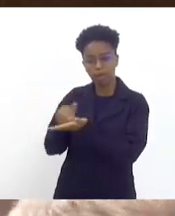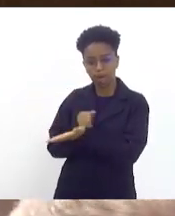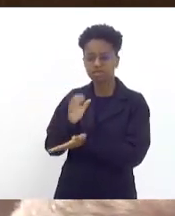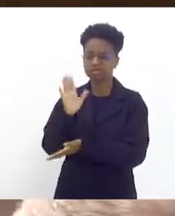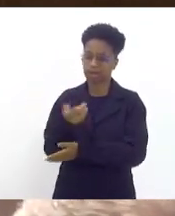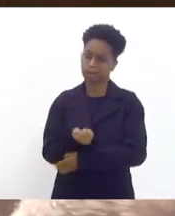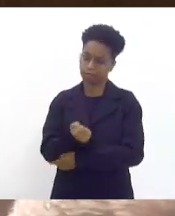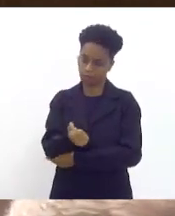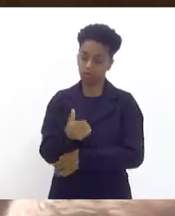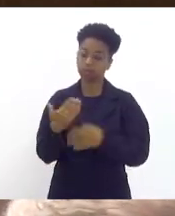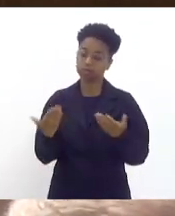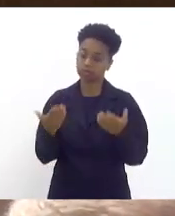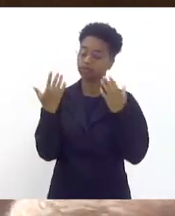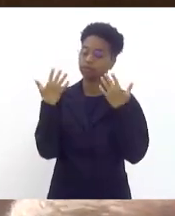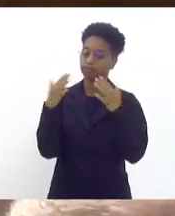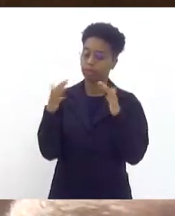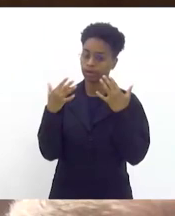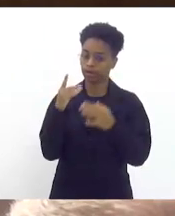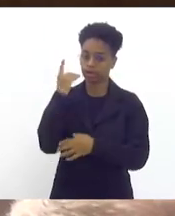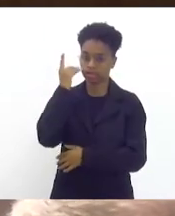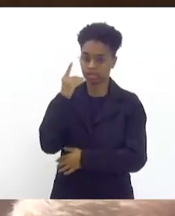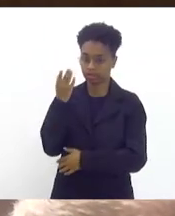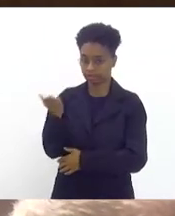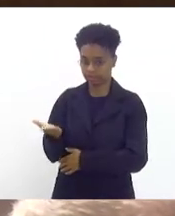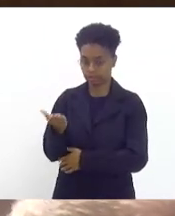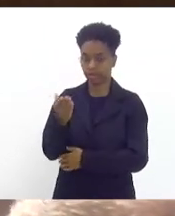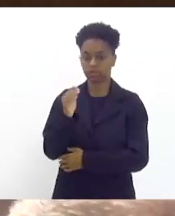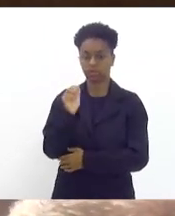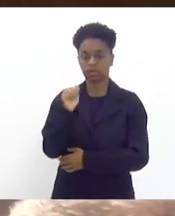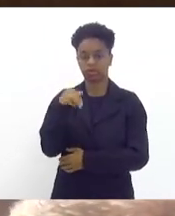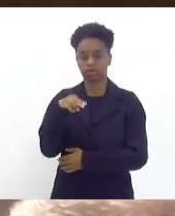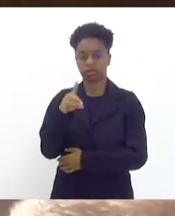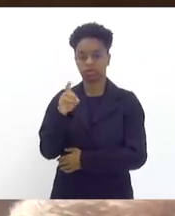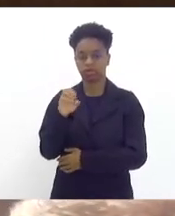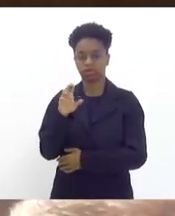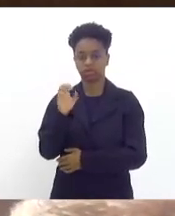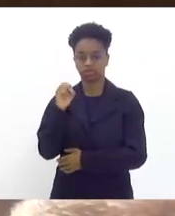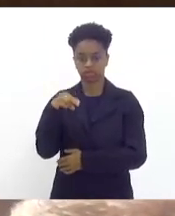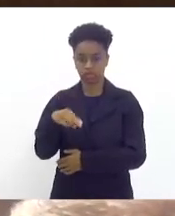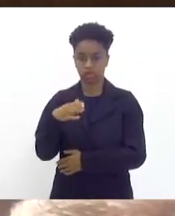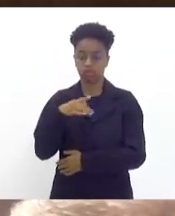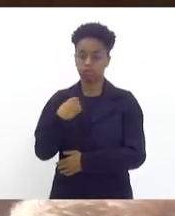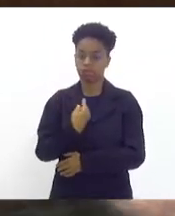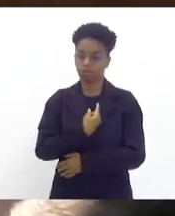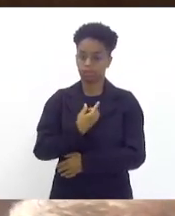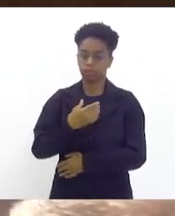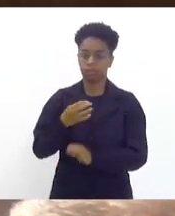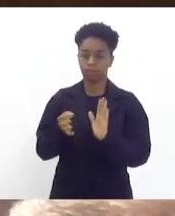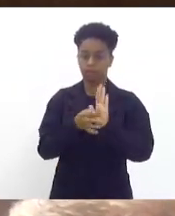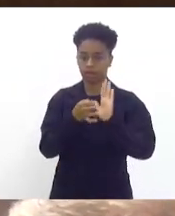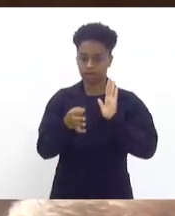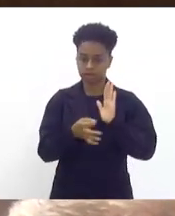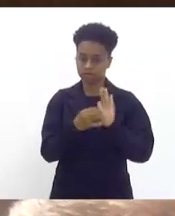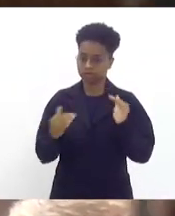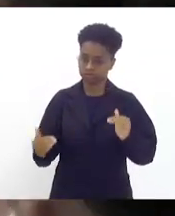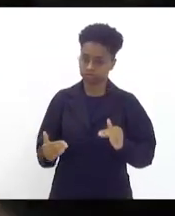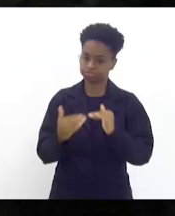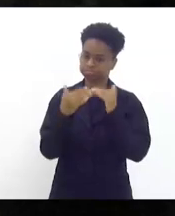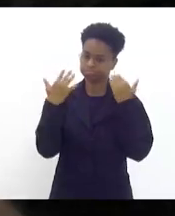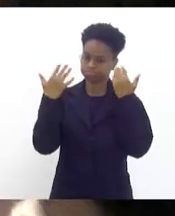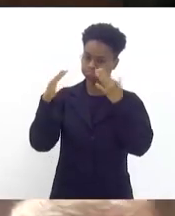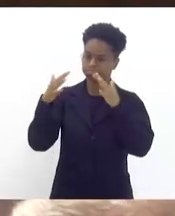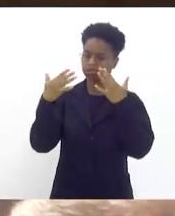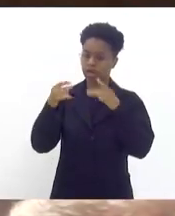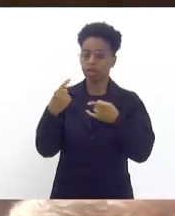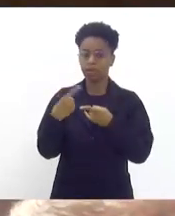parcos então parabenizar aqui Deputado Anderson Moraes o parecer é favorável com louvor